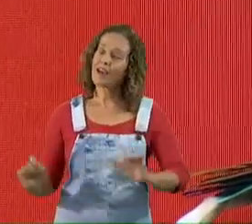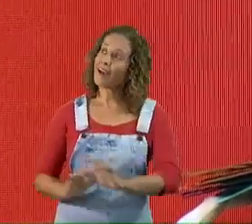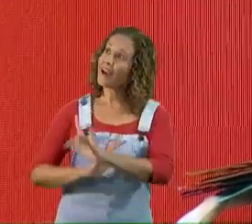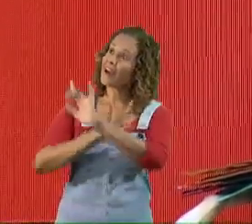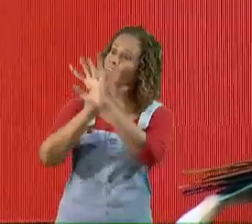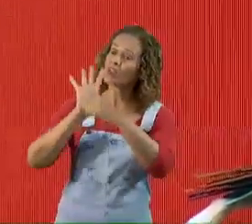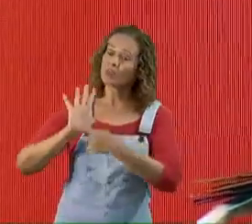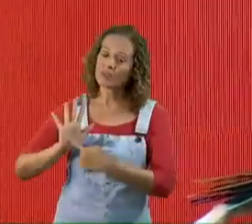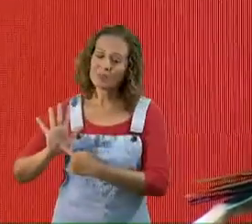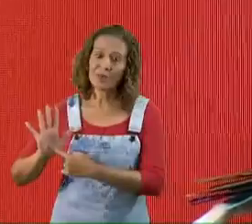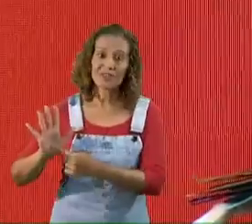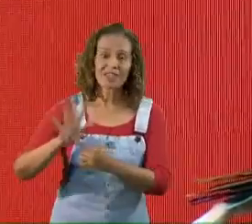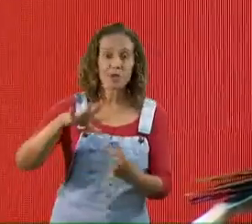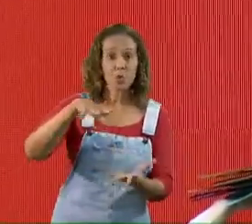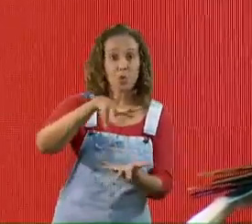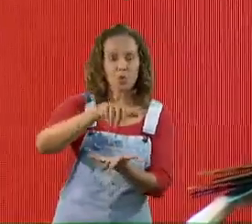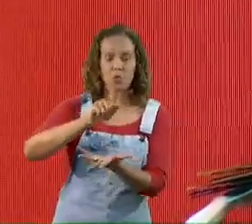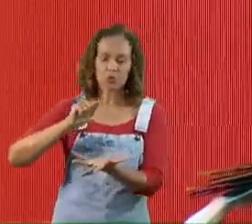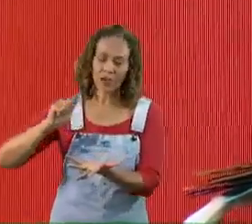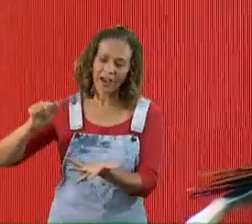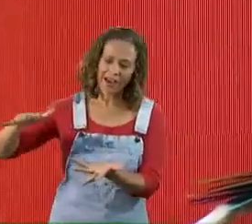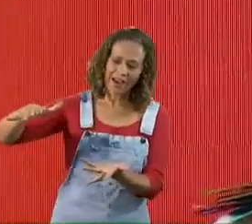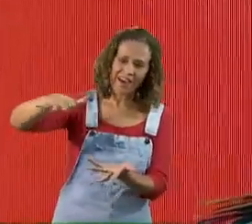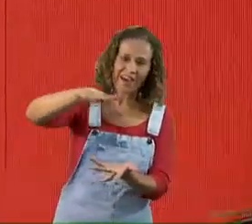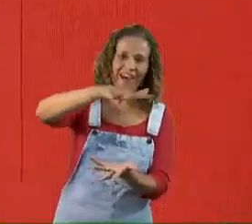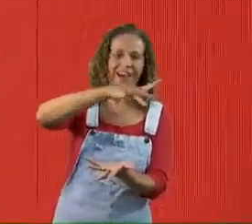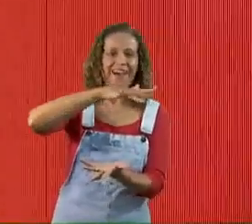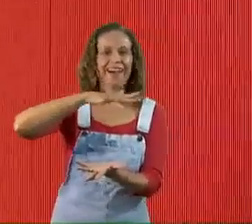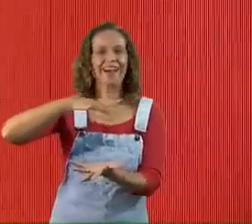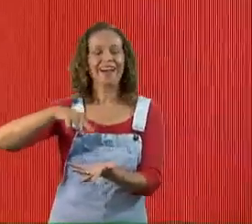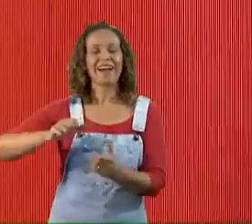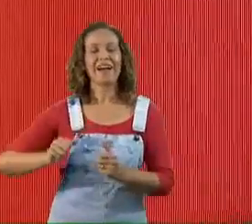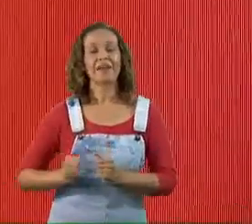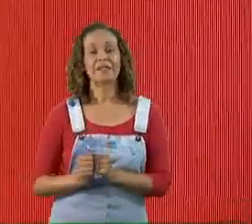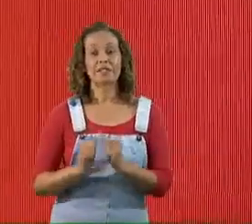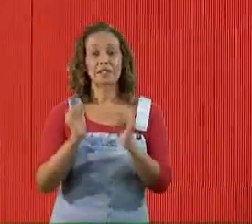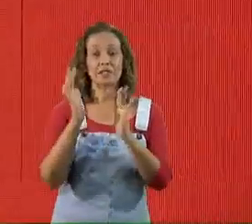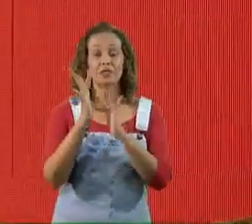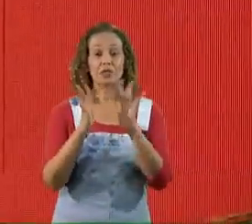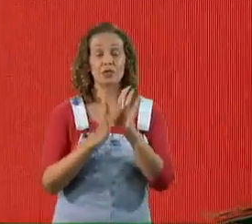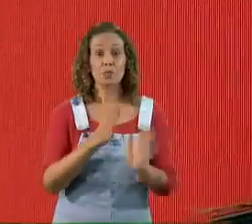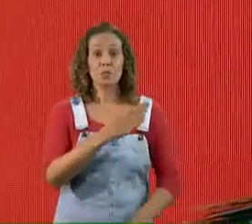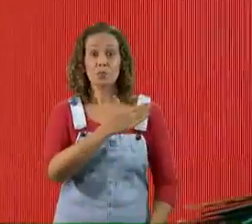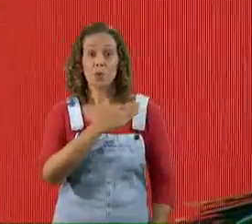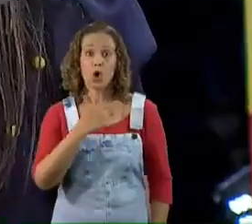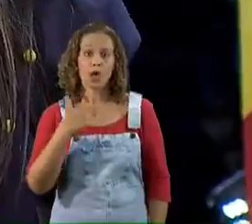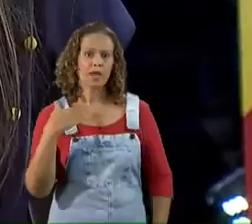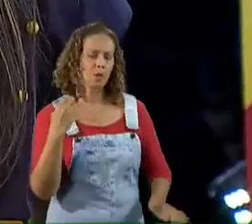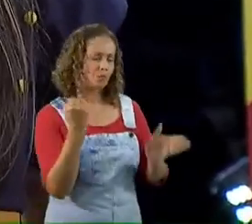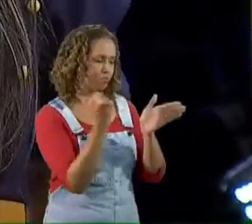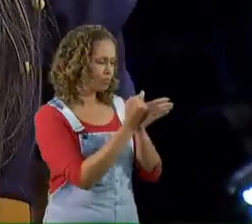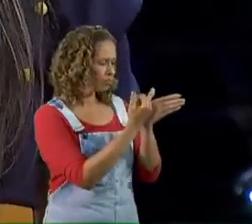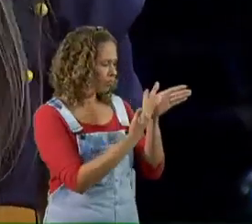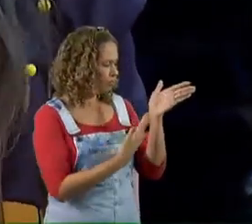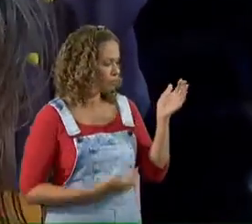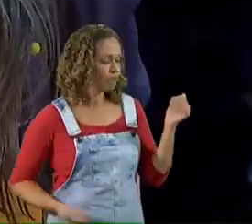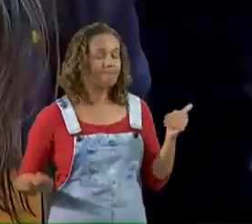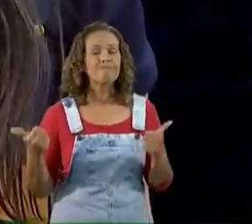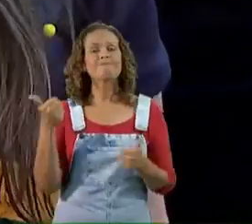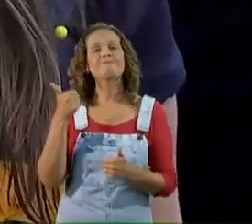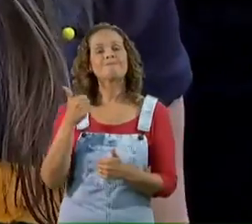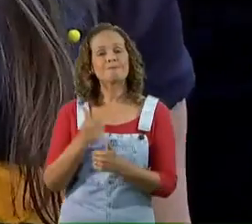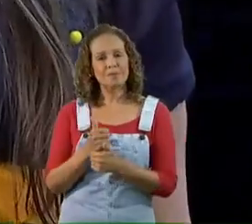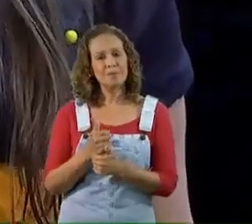esse mundo. E um dia, ele entregou a vida dele por nós na